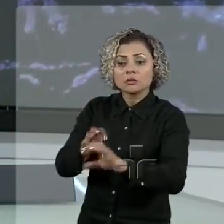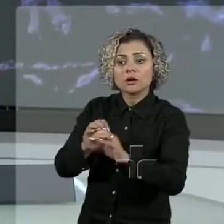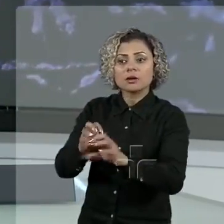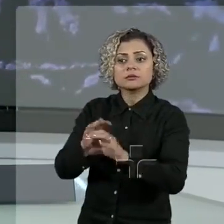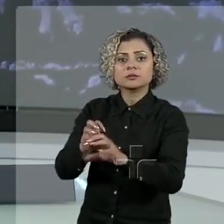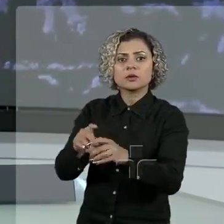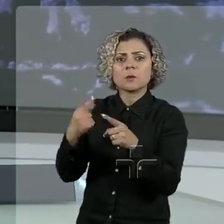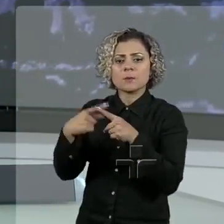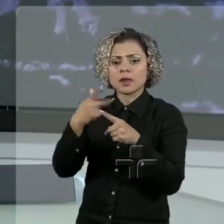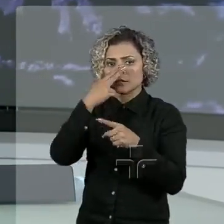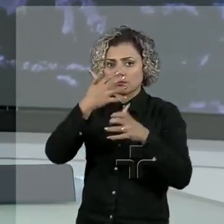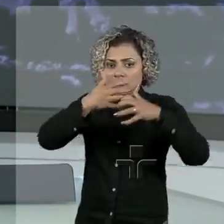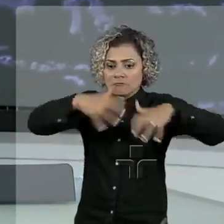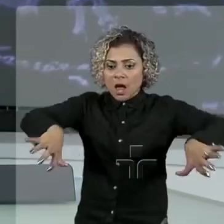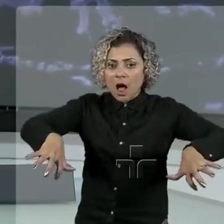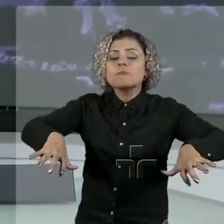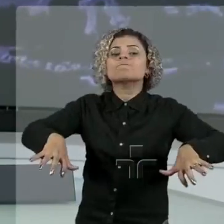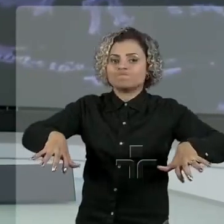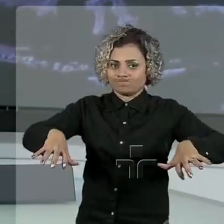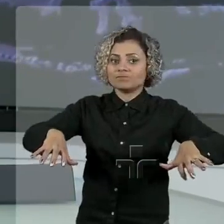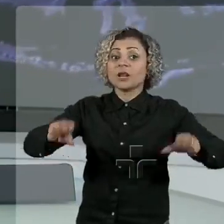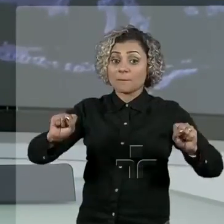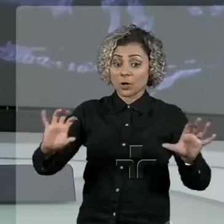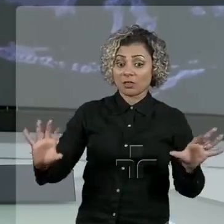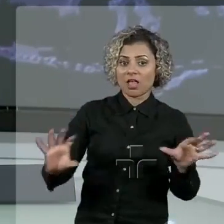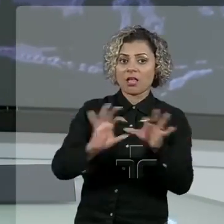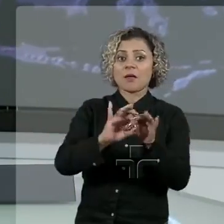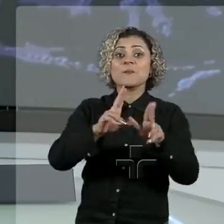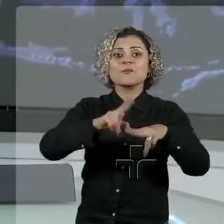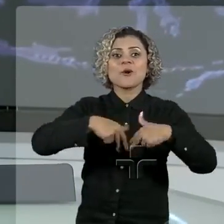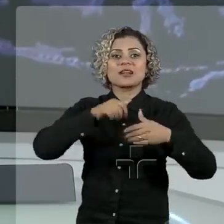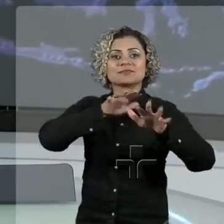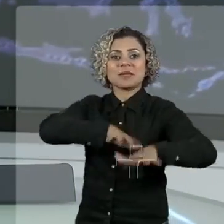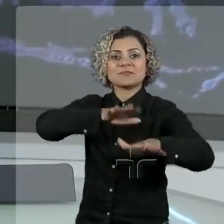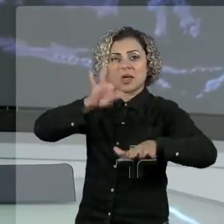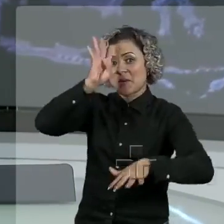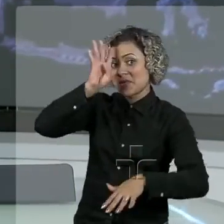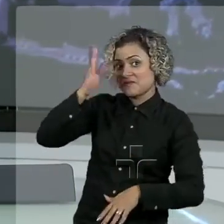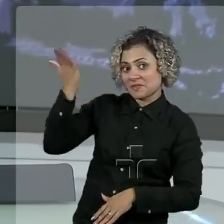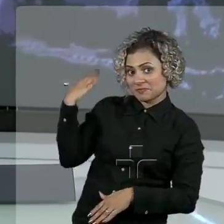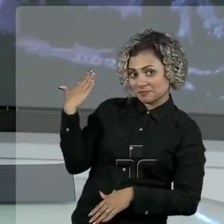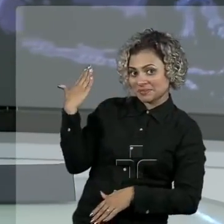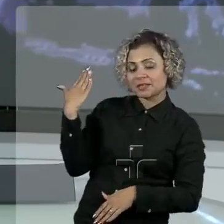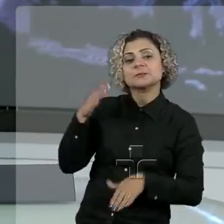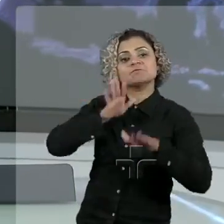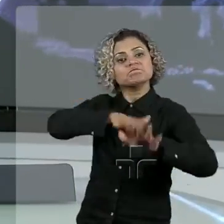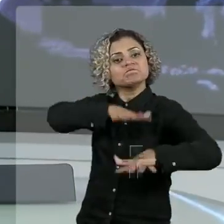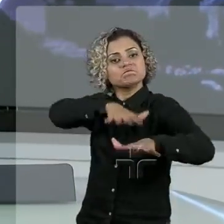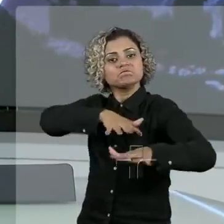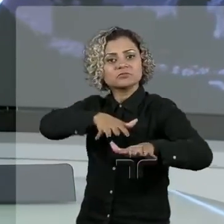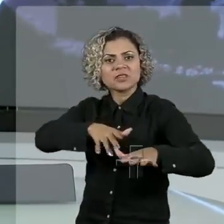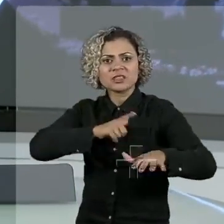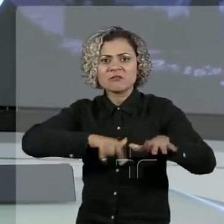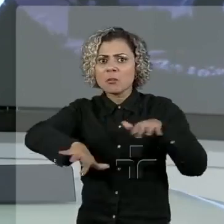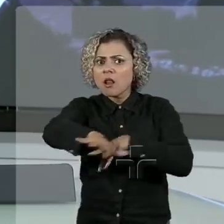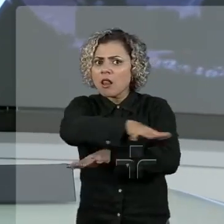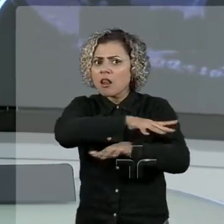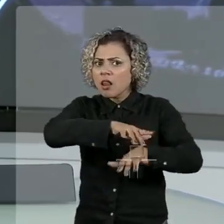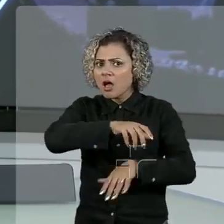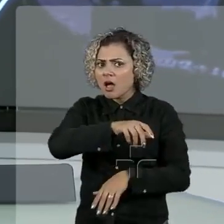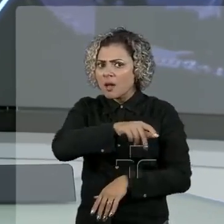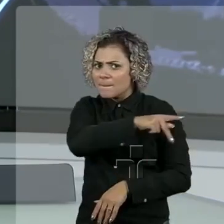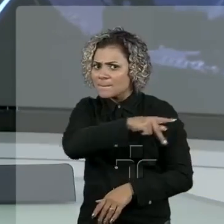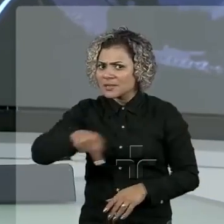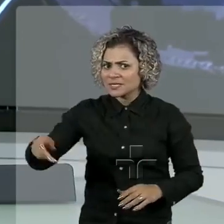unir um país polarizado a partir das manifestações vistas na quarta-feira. No meio das turbulências, o novo presidente